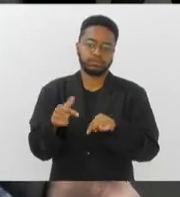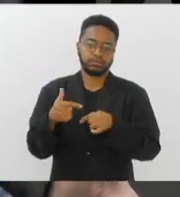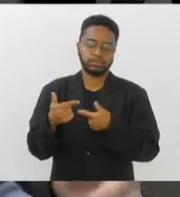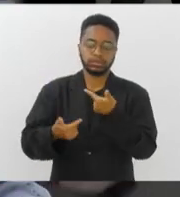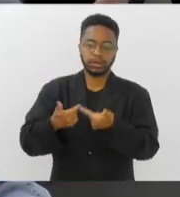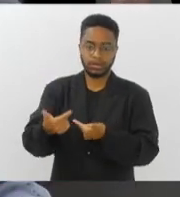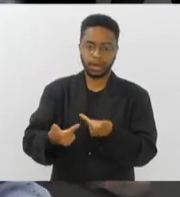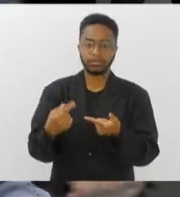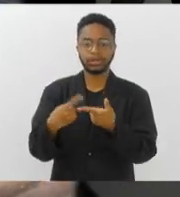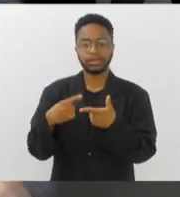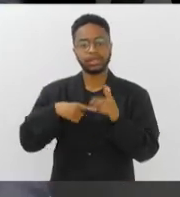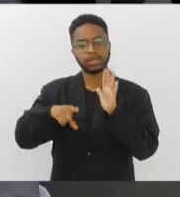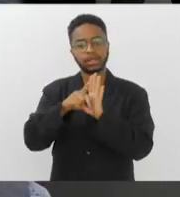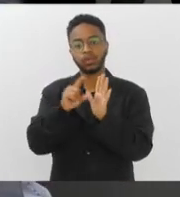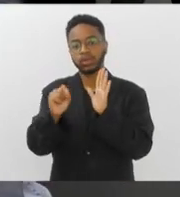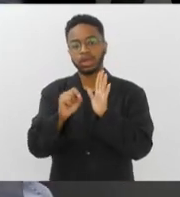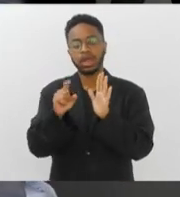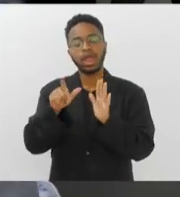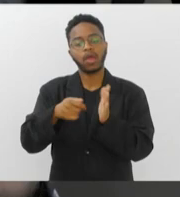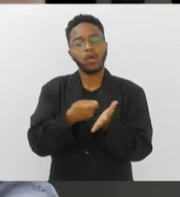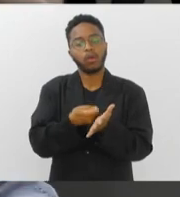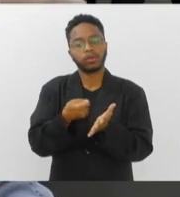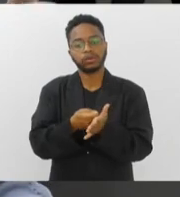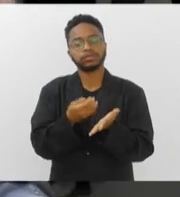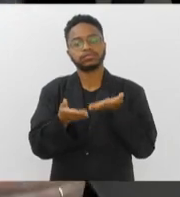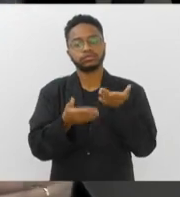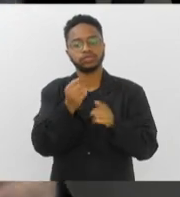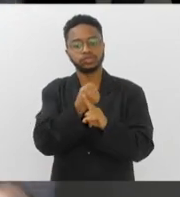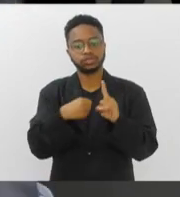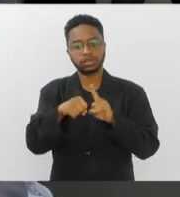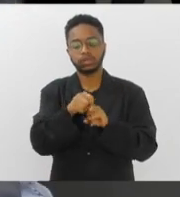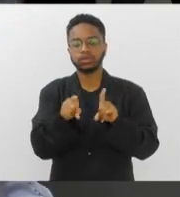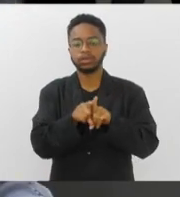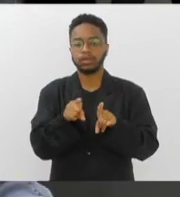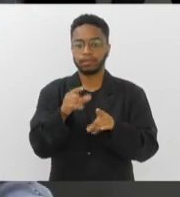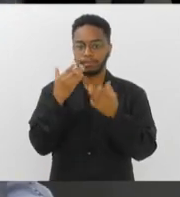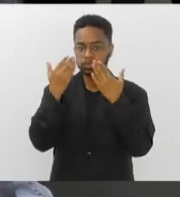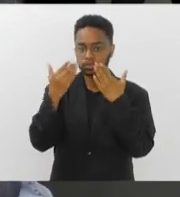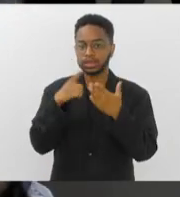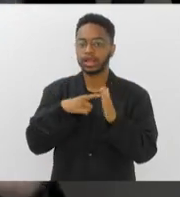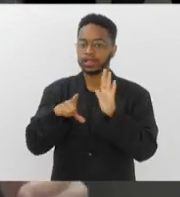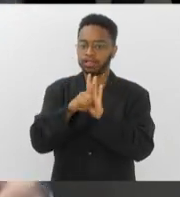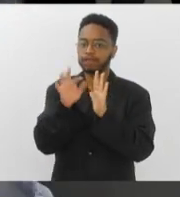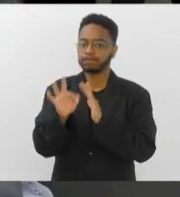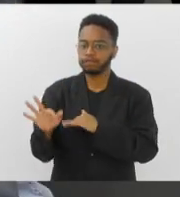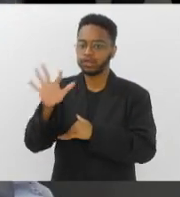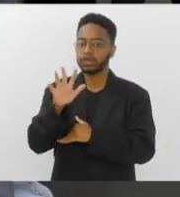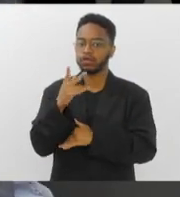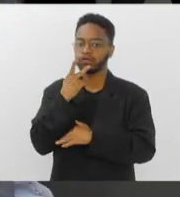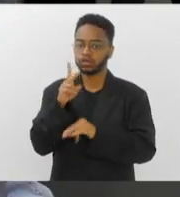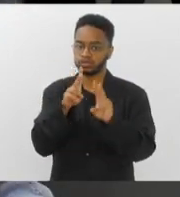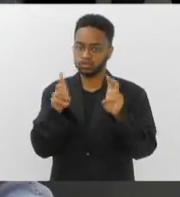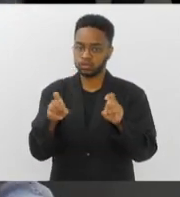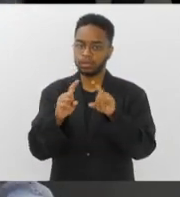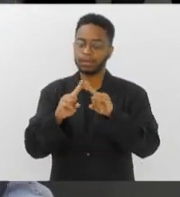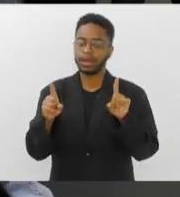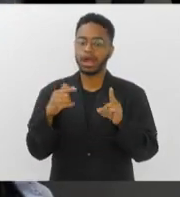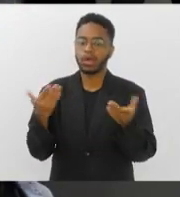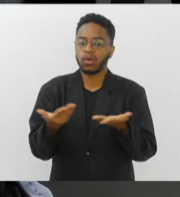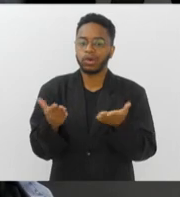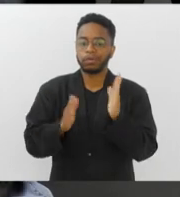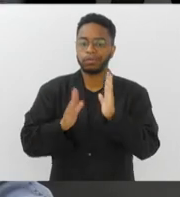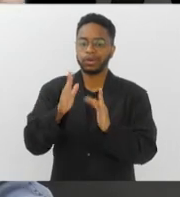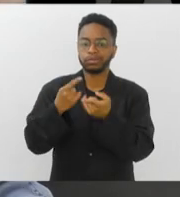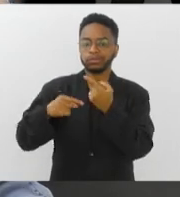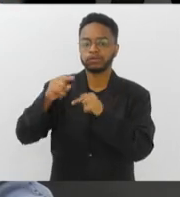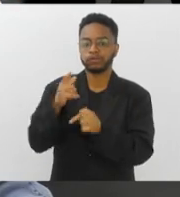criou a obrigação do assistente social e do psicólogo, tem uma lei federal, uma lei estadual tratando sobre isso, a gente está no regime de recuperação fiscal. Mas a minha